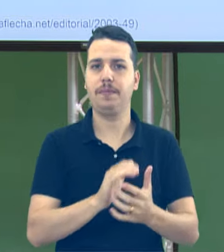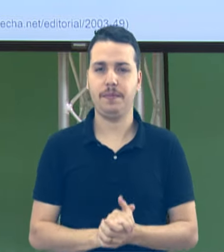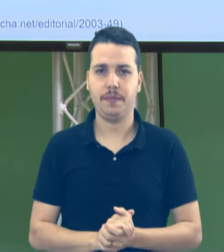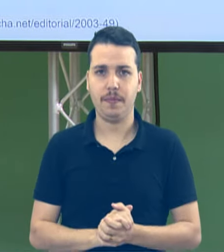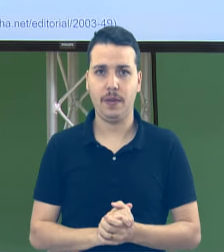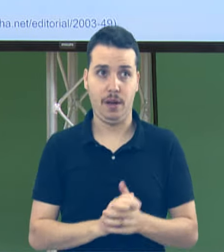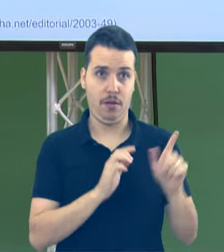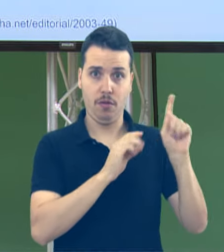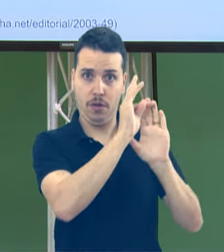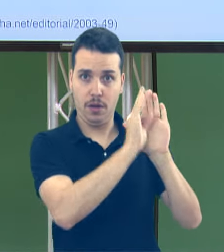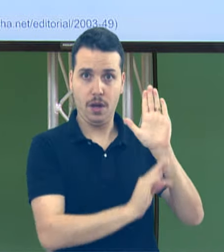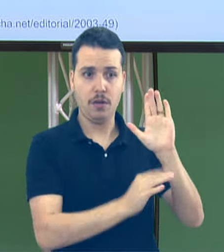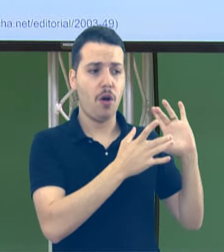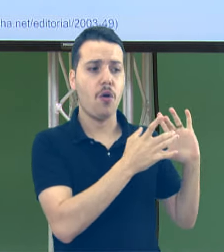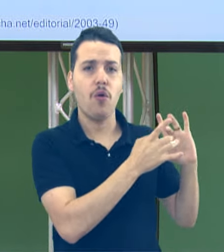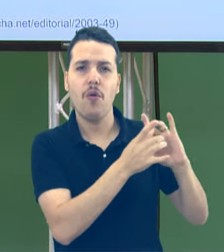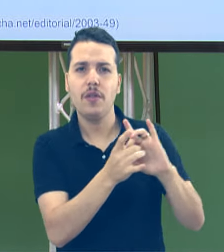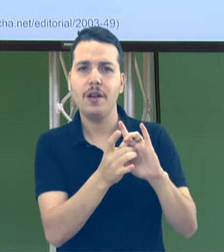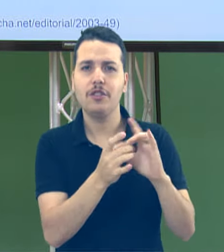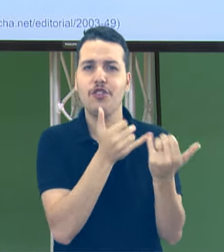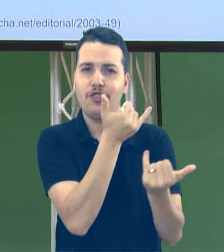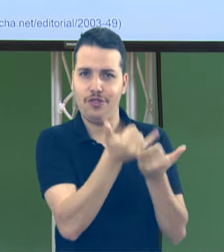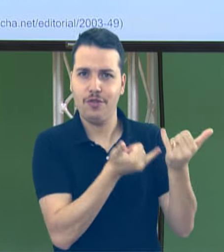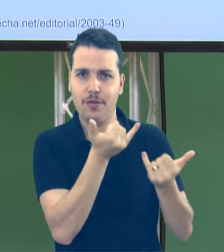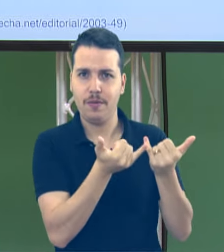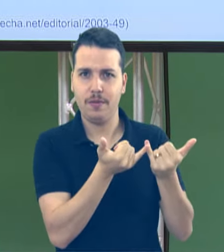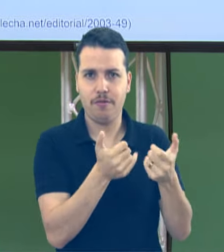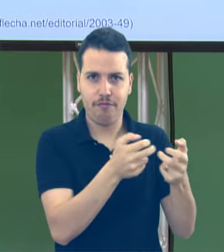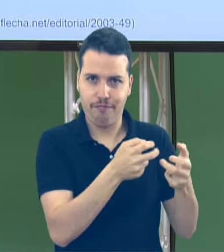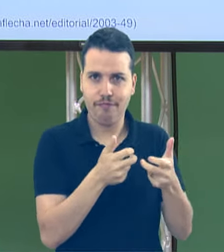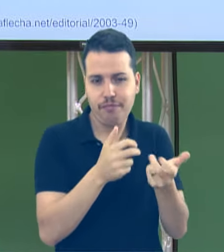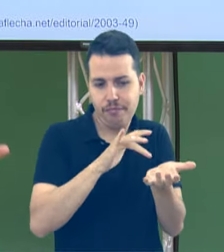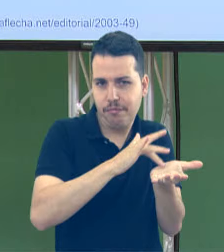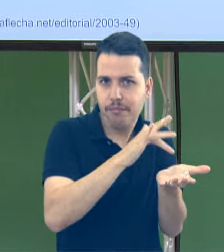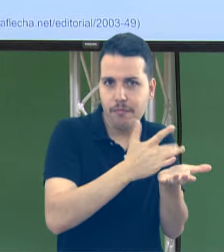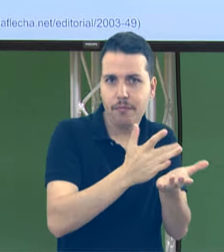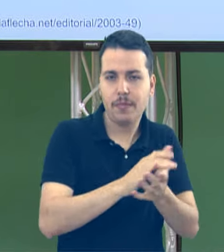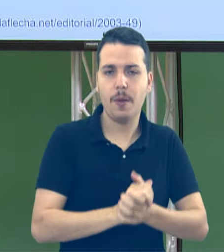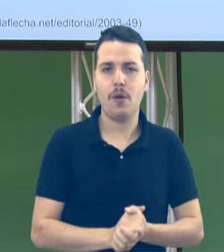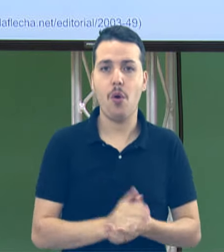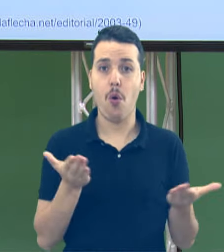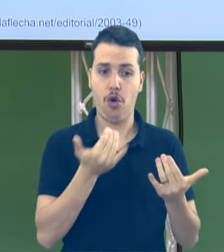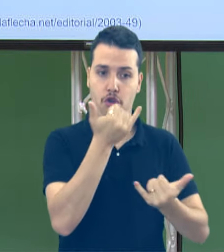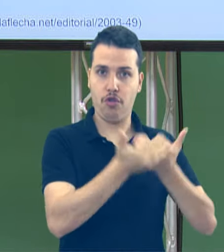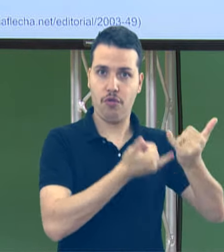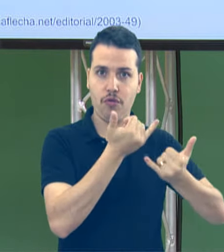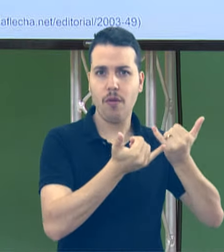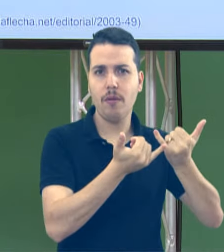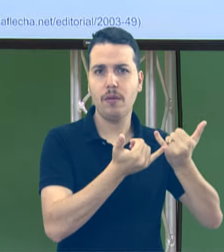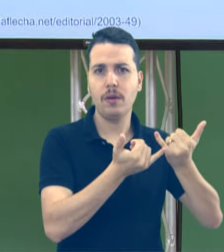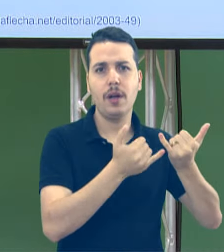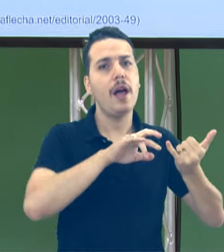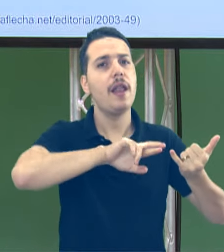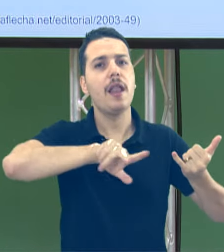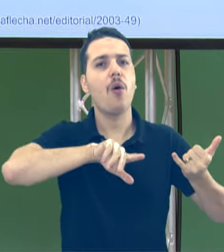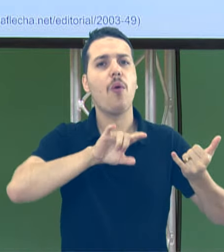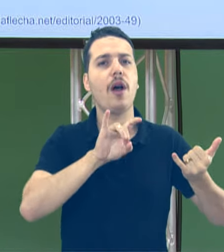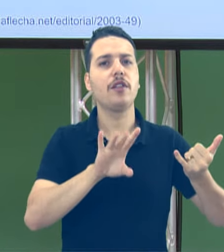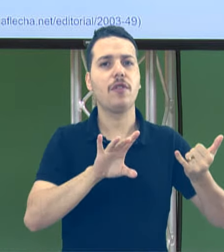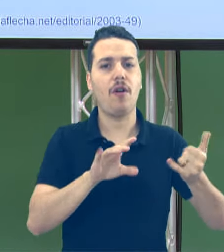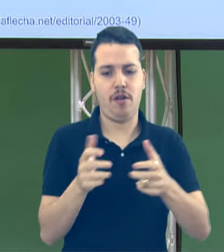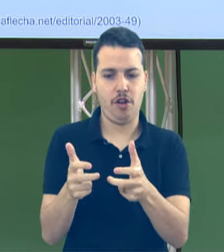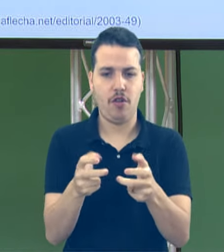contexto dos jogos. Hoje os jogos deixaram de fazer parte de um simples